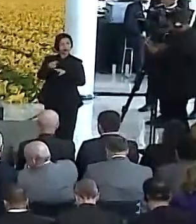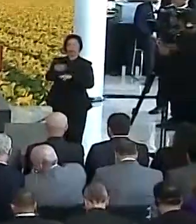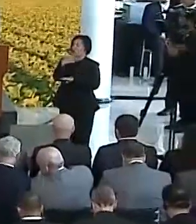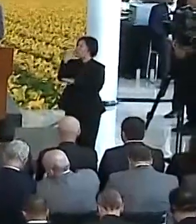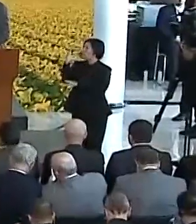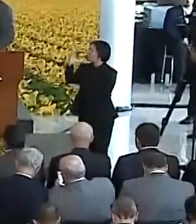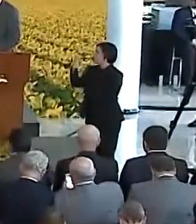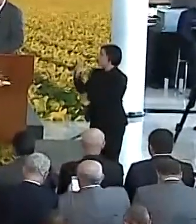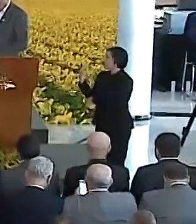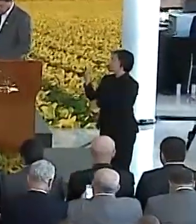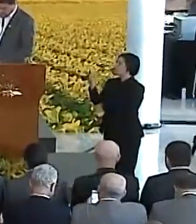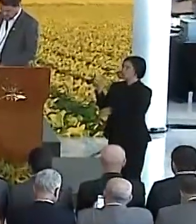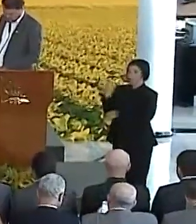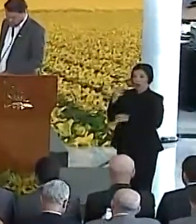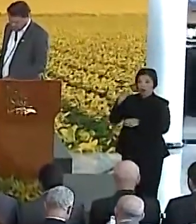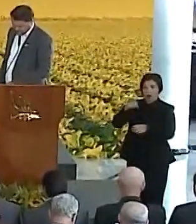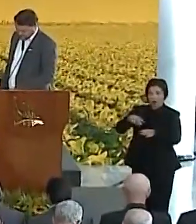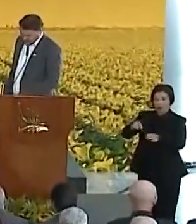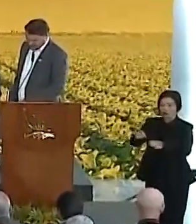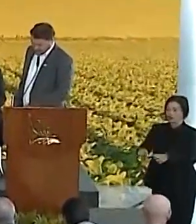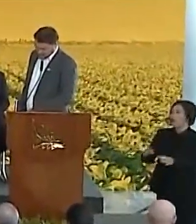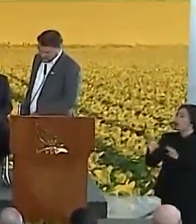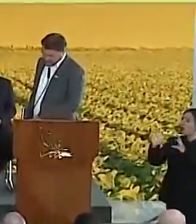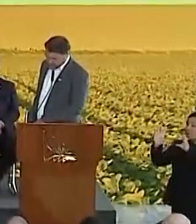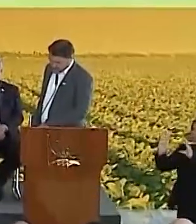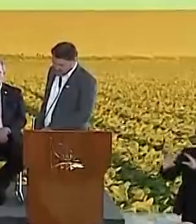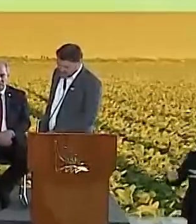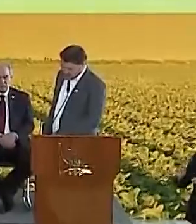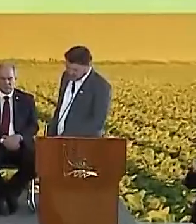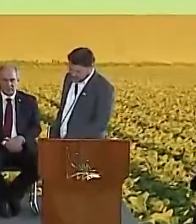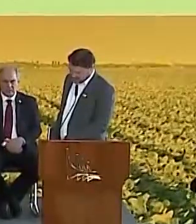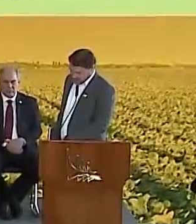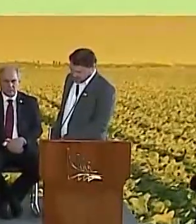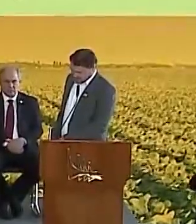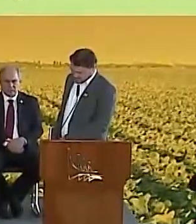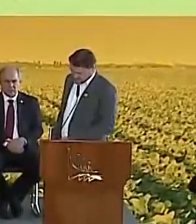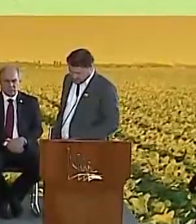amanhã. 70 bilhões de reais foram reservados para o programa.